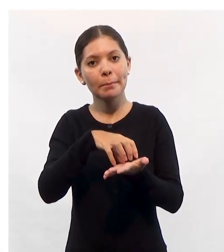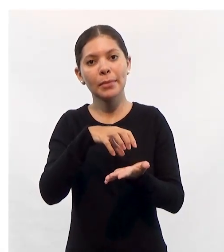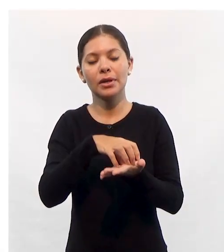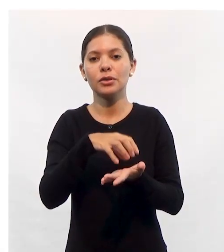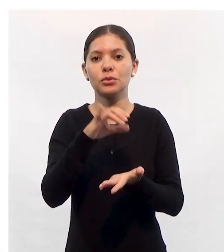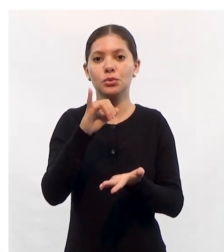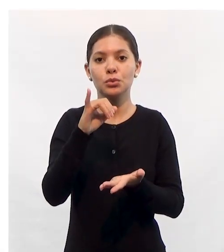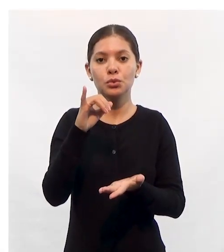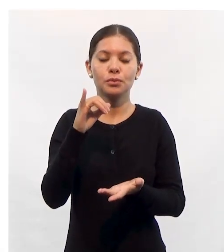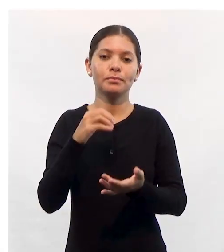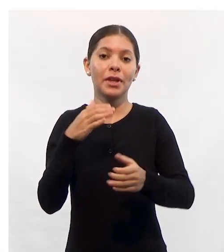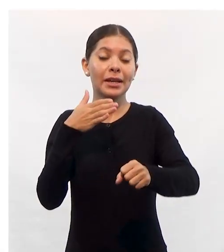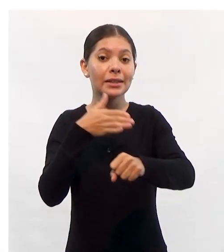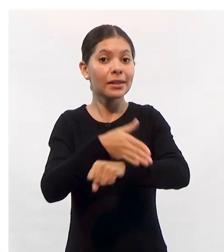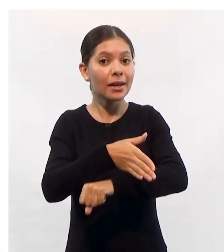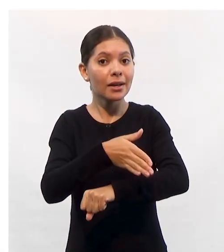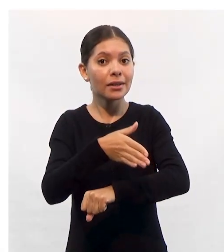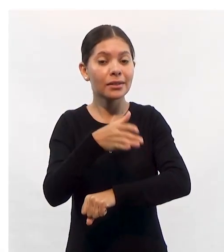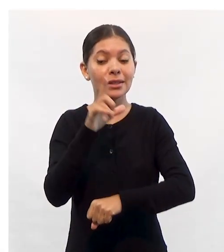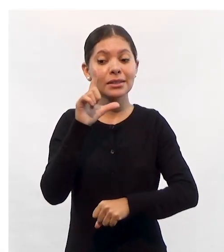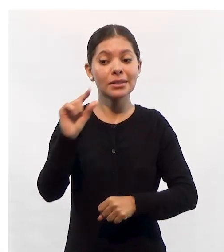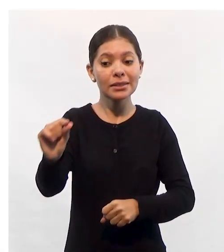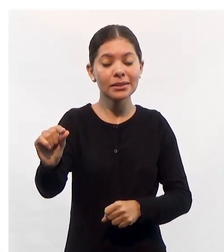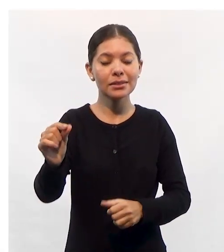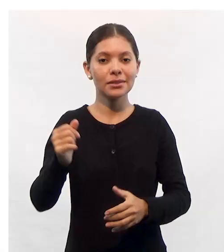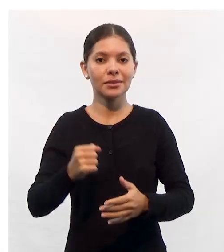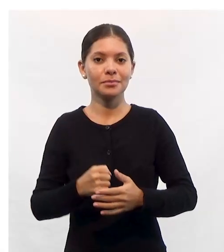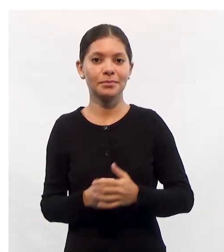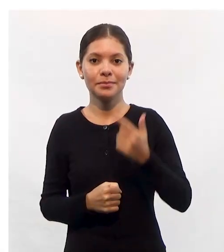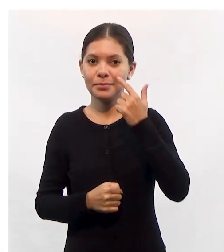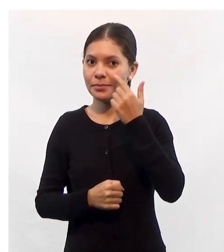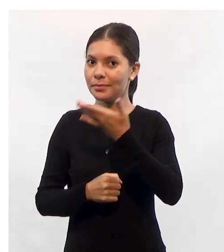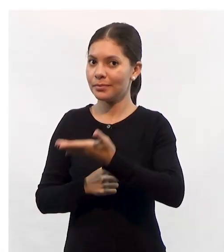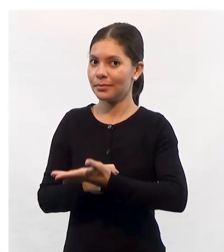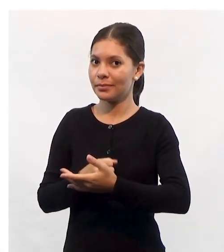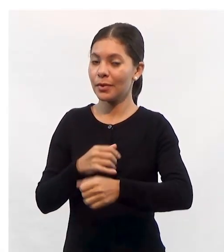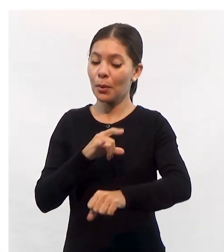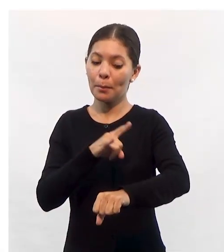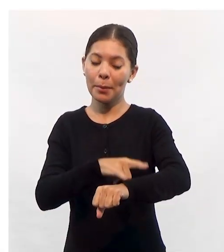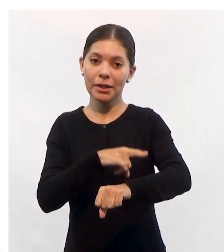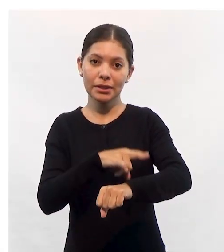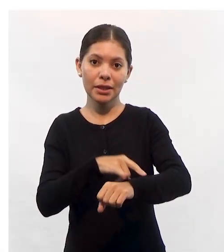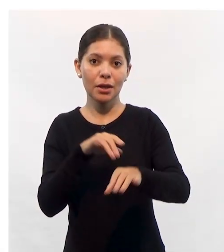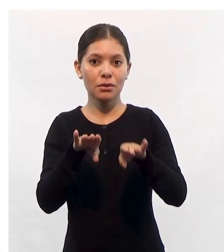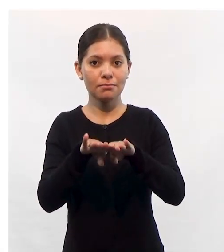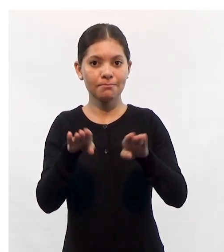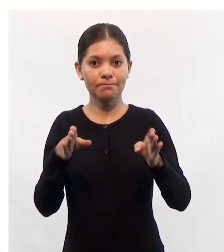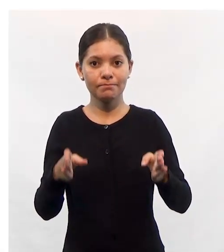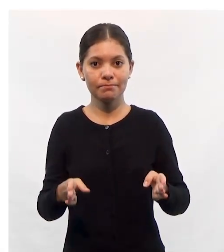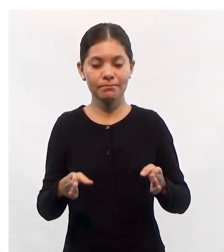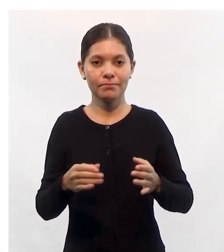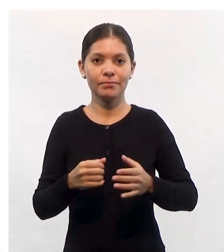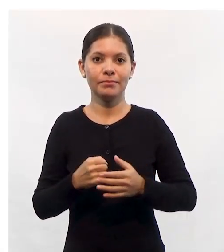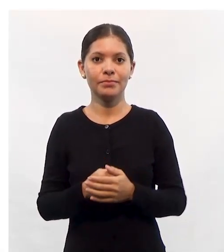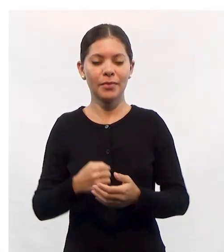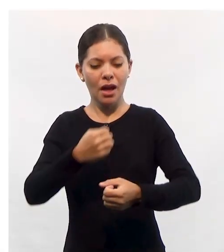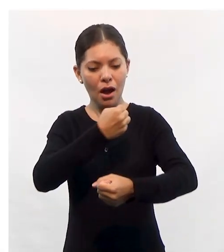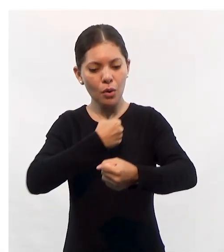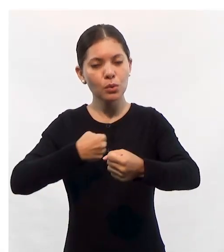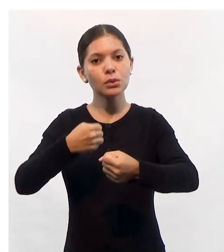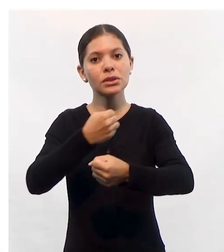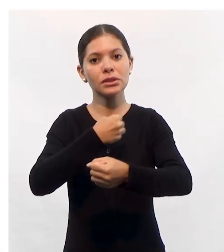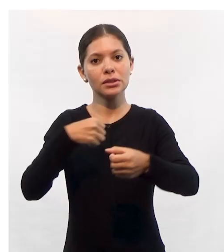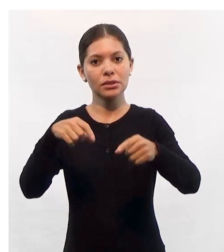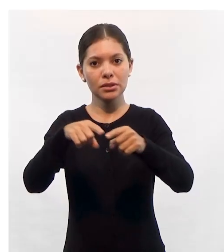nós temos a entrada e a saída, aqui nós temos os banheiros, as mesas, aqui a